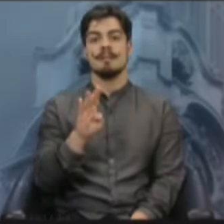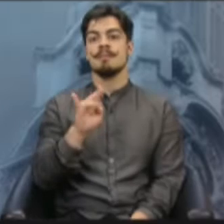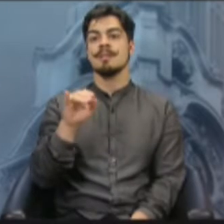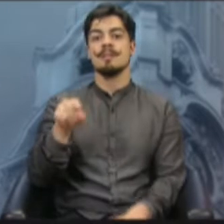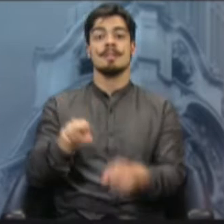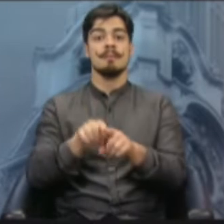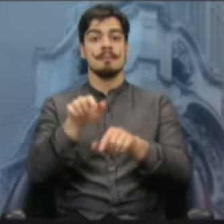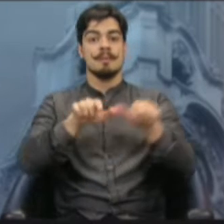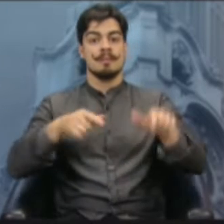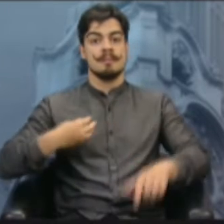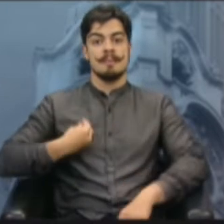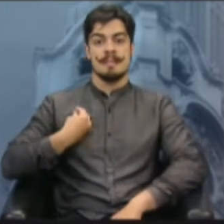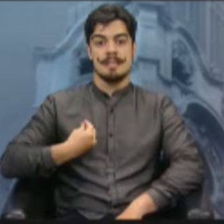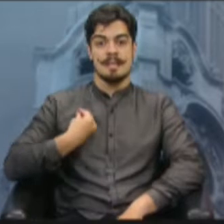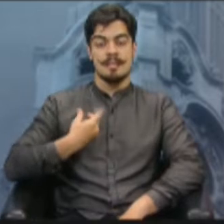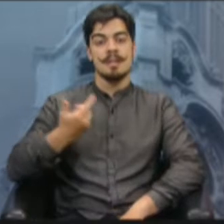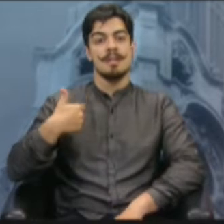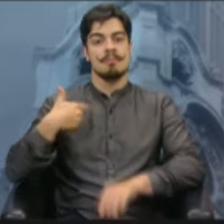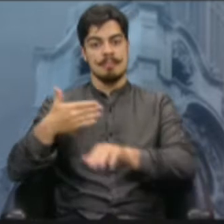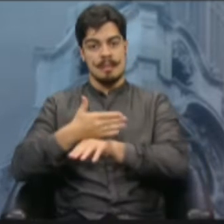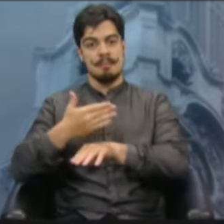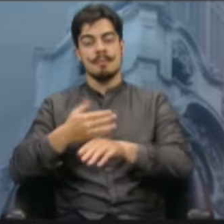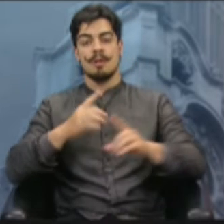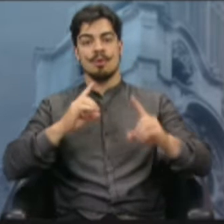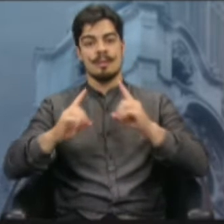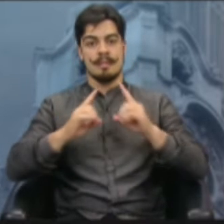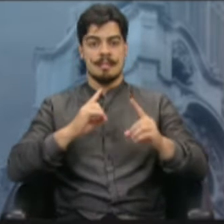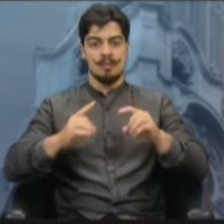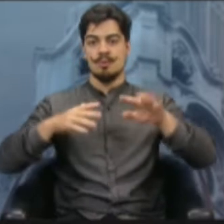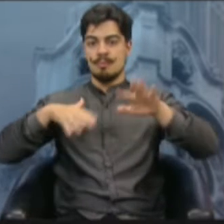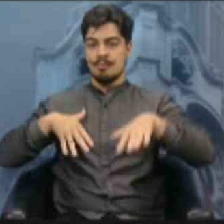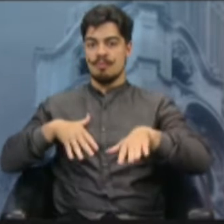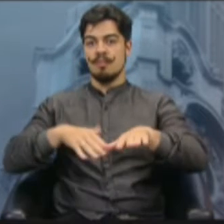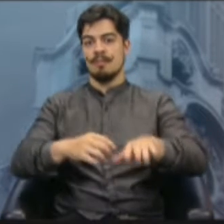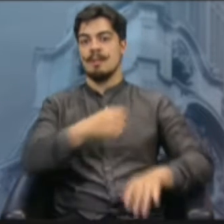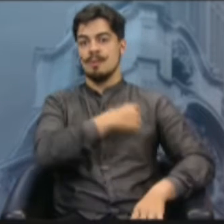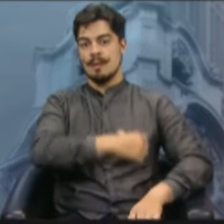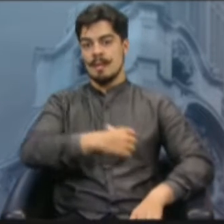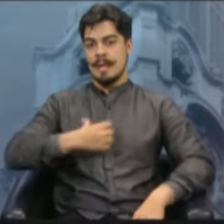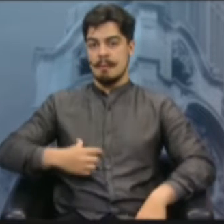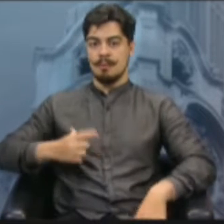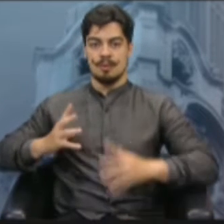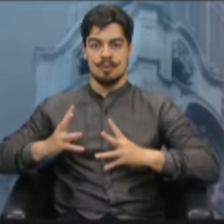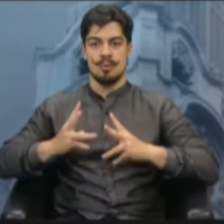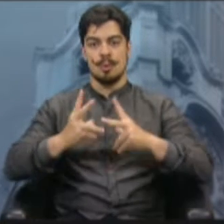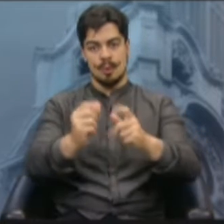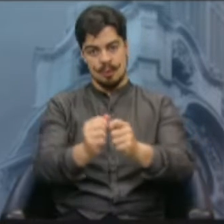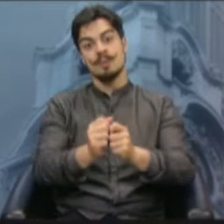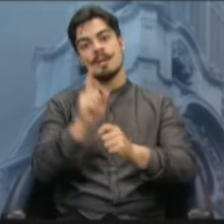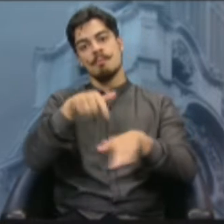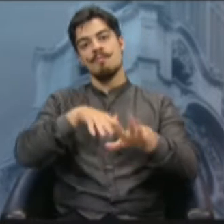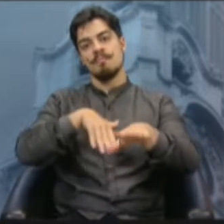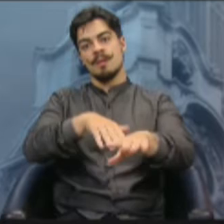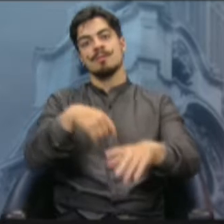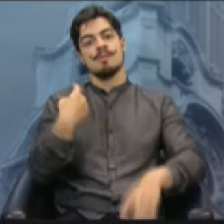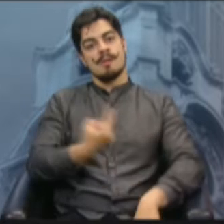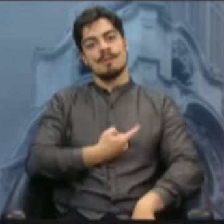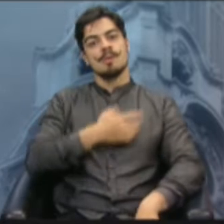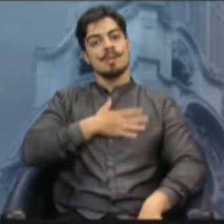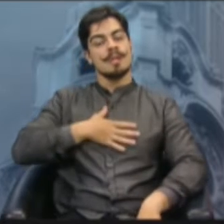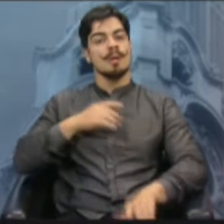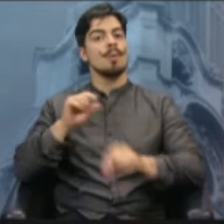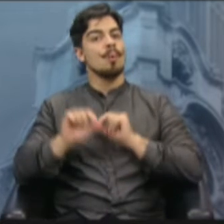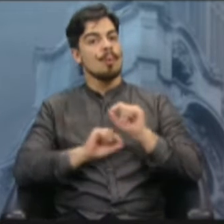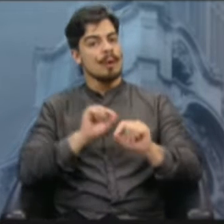presentes. Eu faço parte da coordenação do movimento Grêmio de Todos, que gostaria de